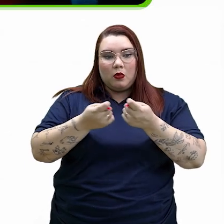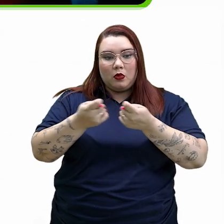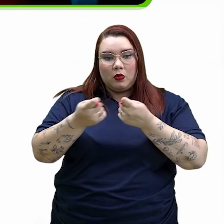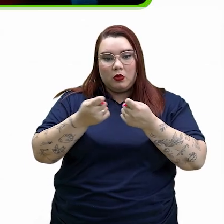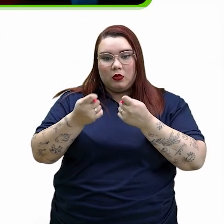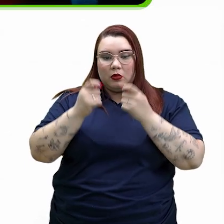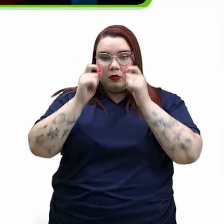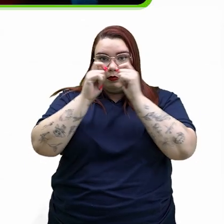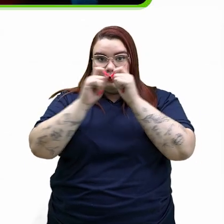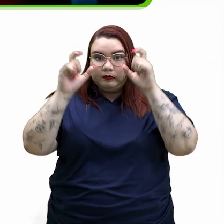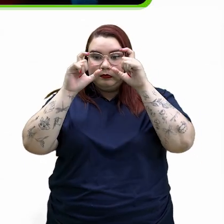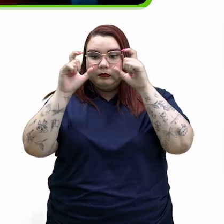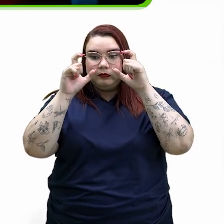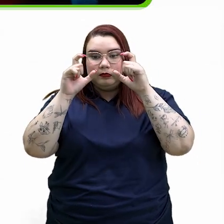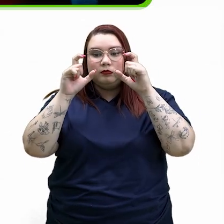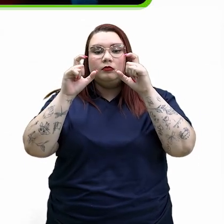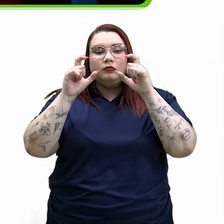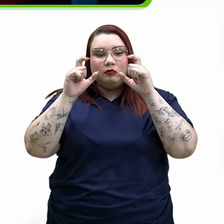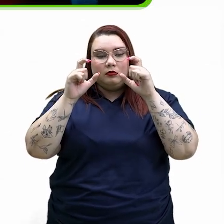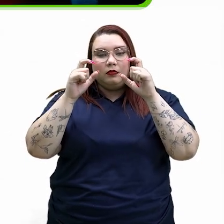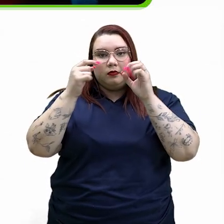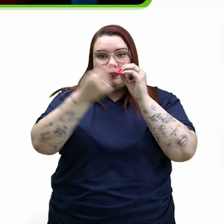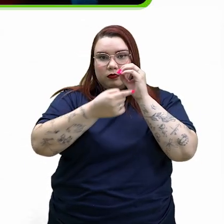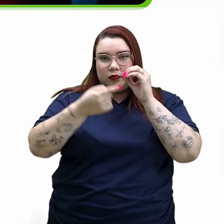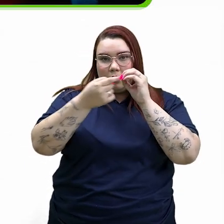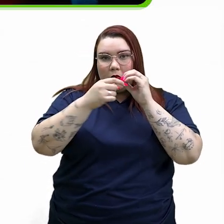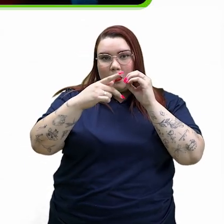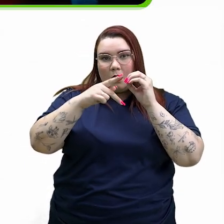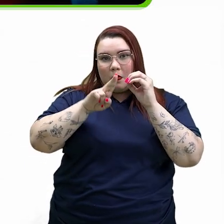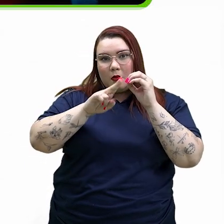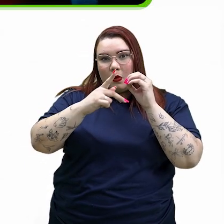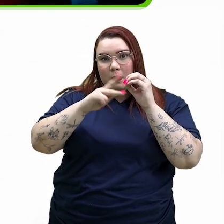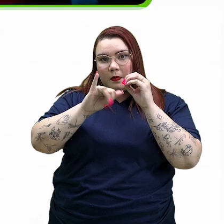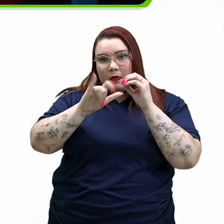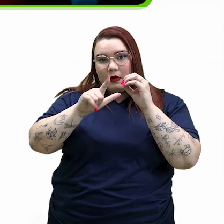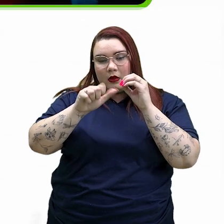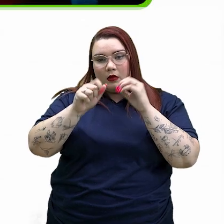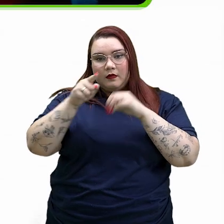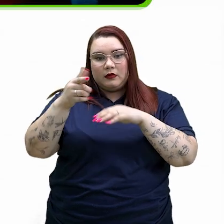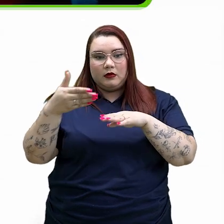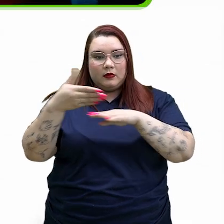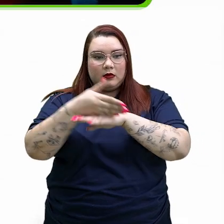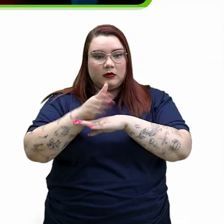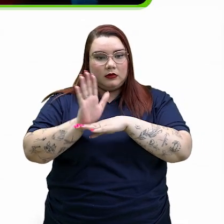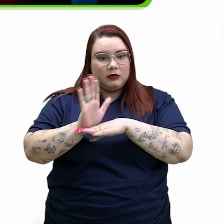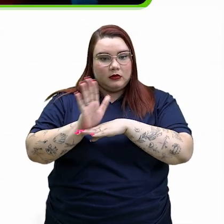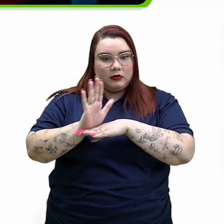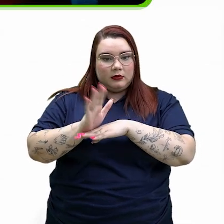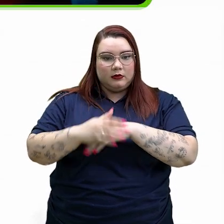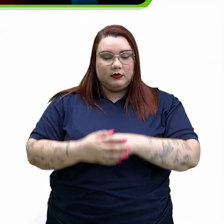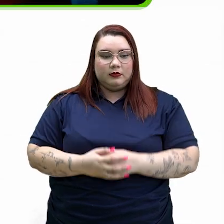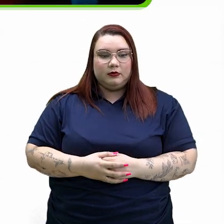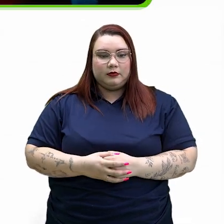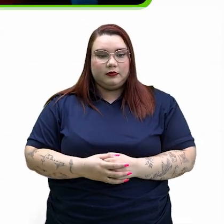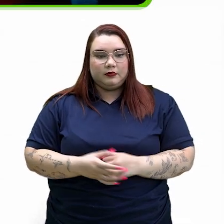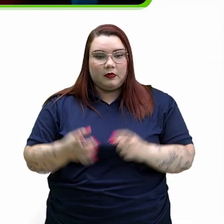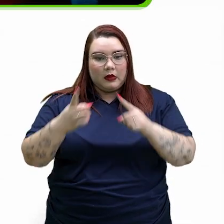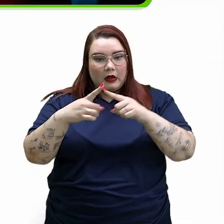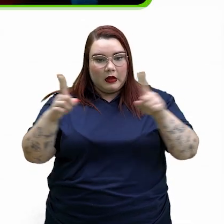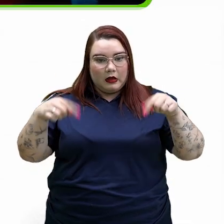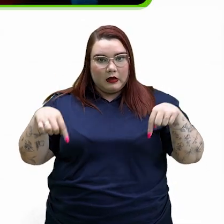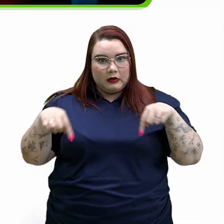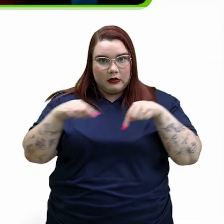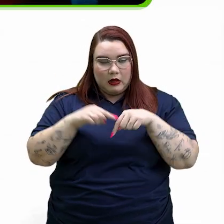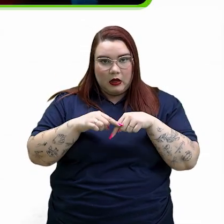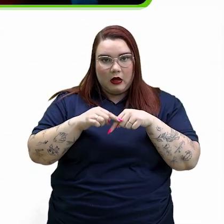controle das pupilas é quando você vai ao cinema. As